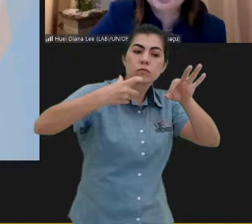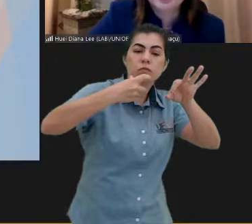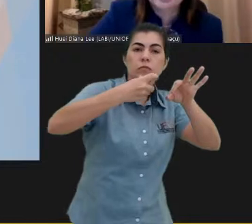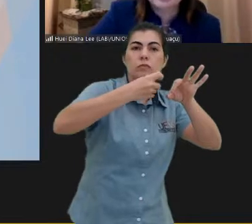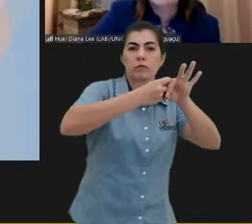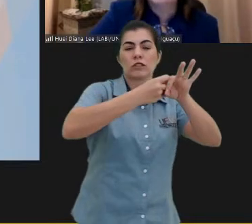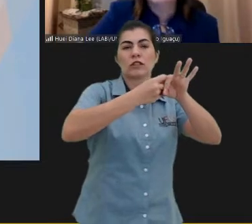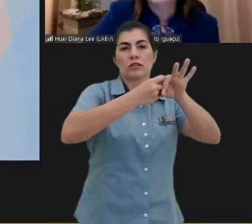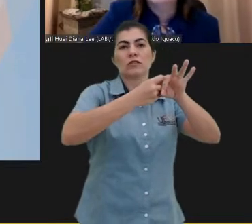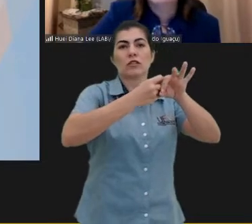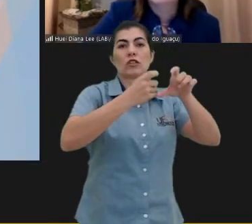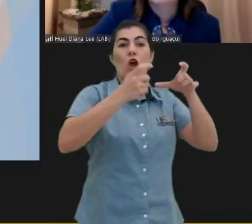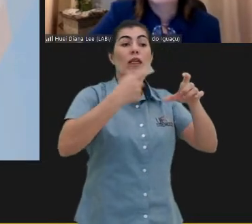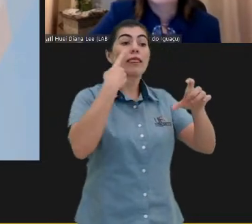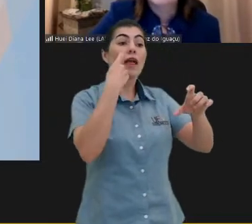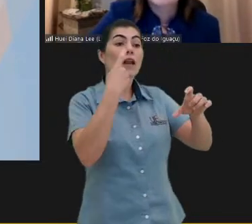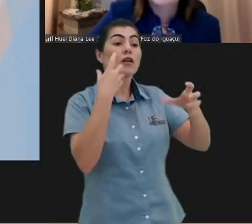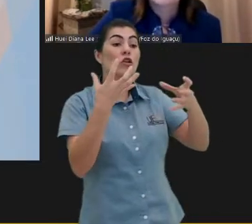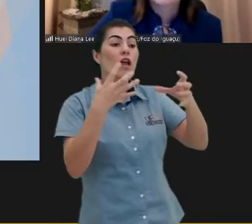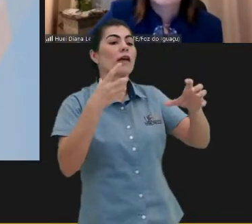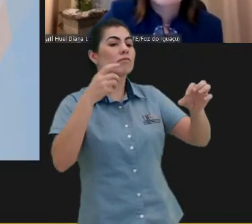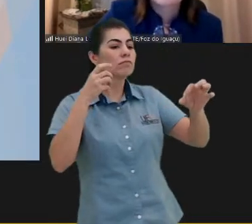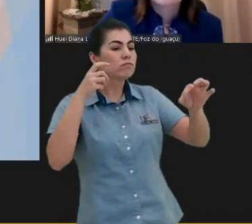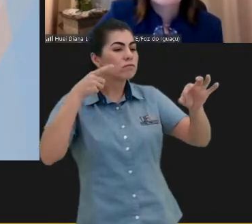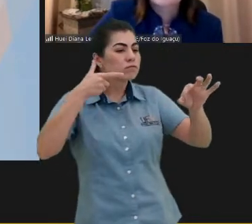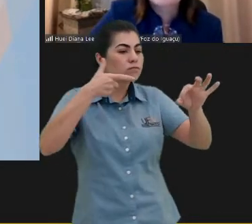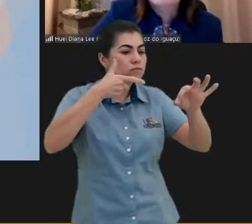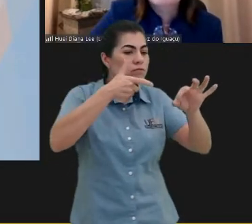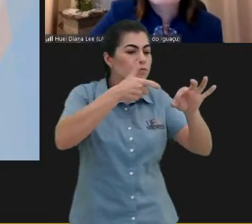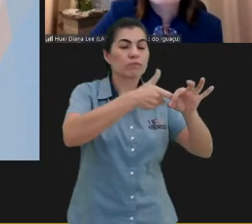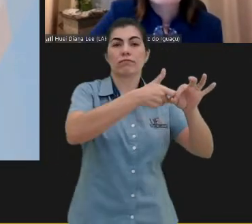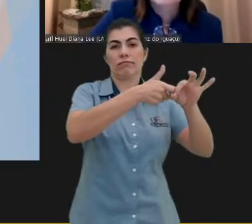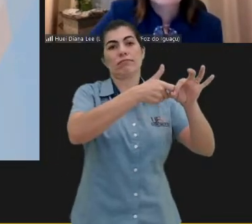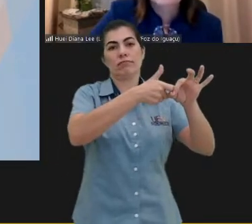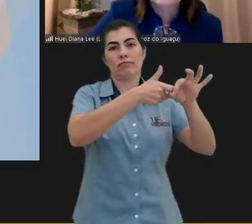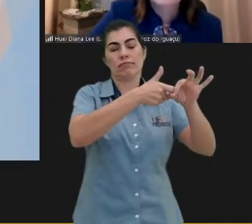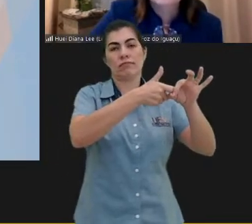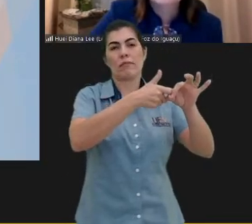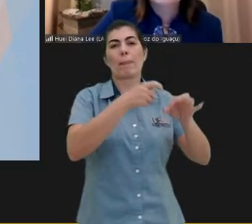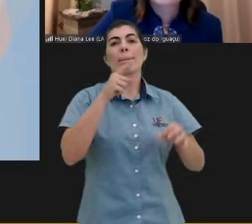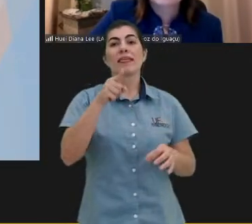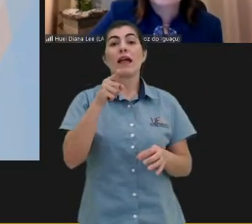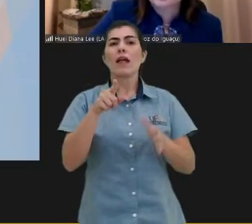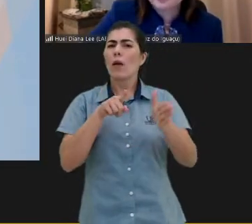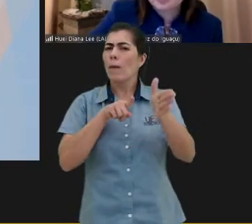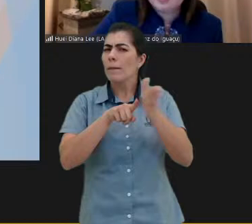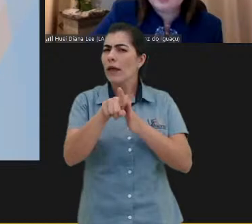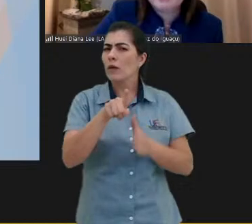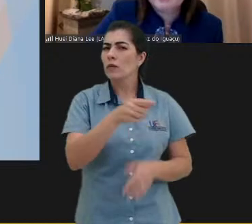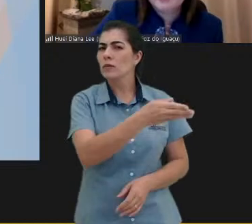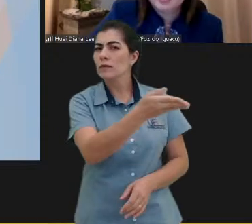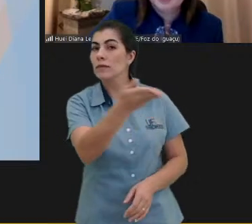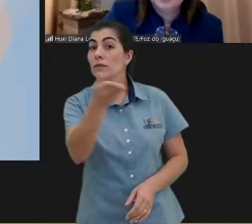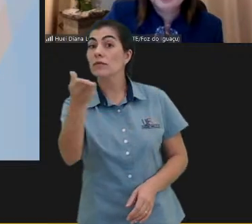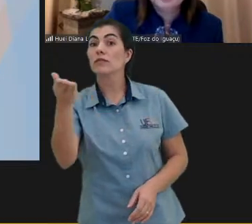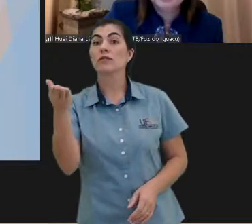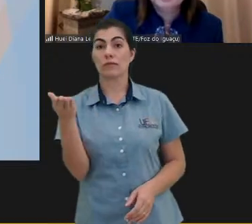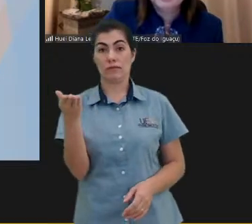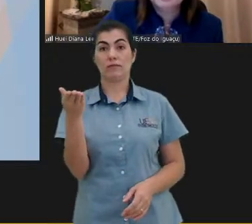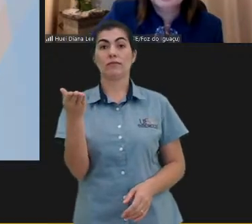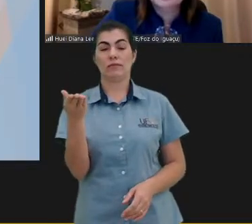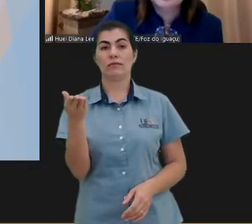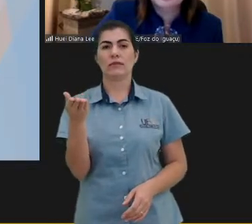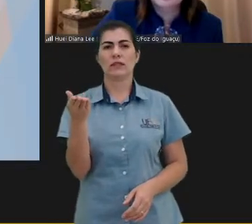local onde é de interesse. E aí, eu faço a pergunta para vocês. O que